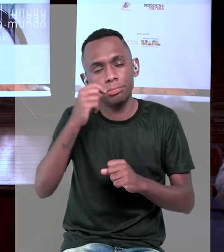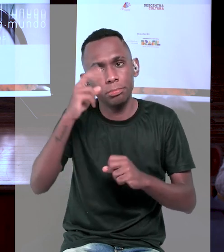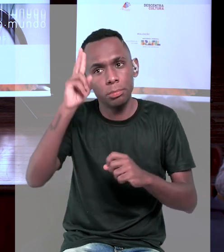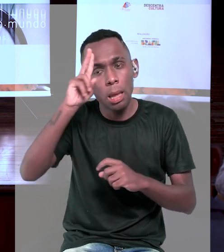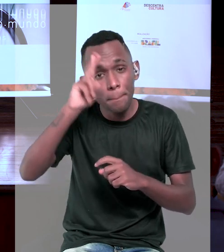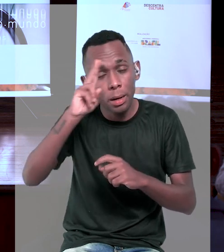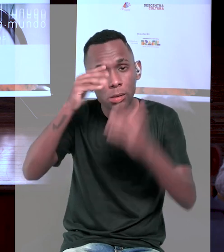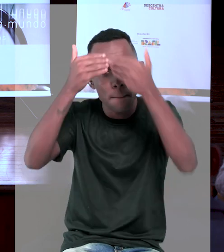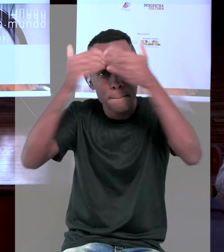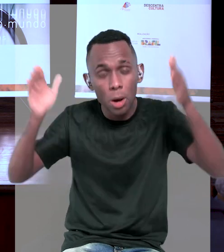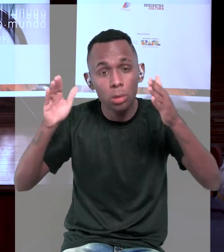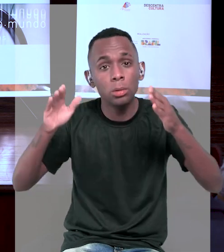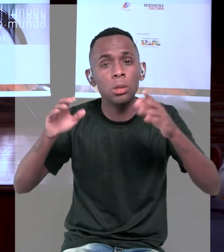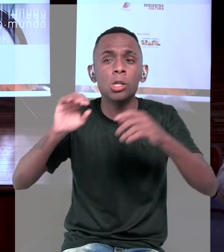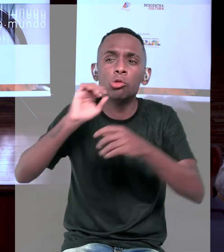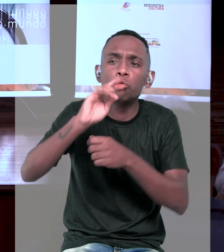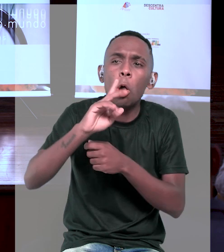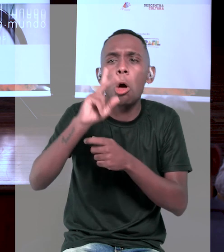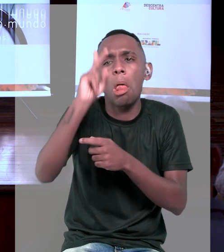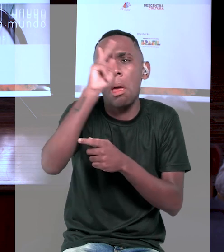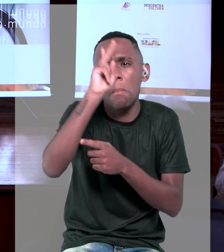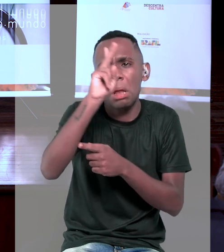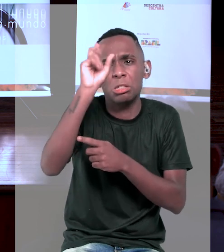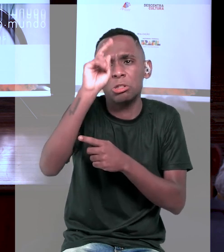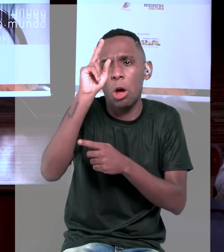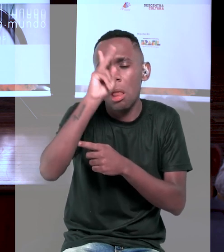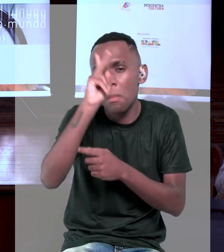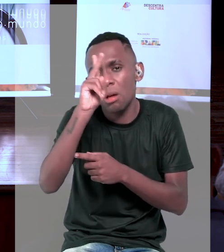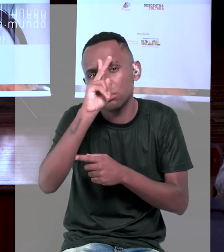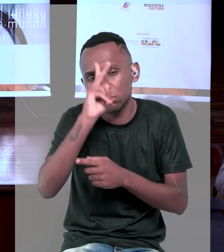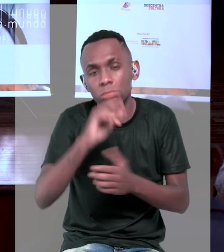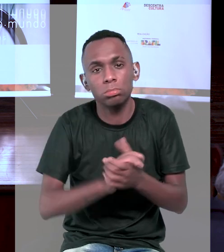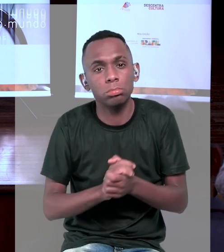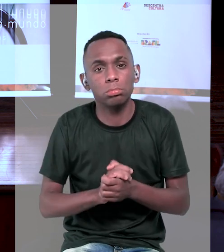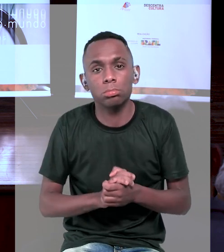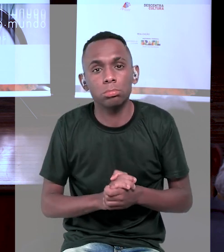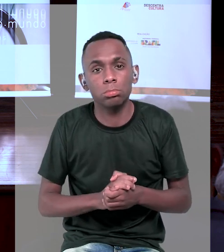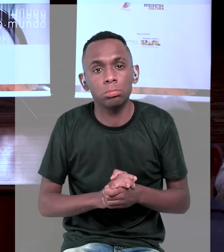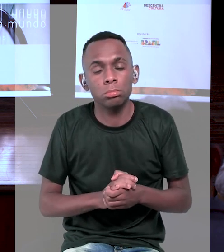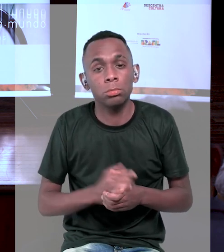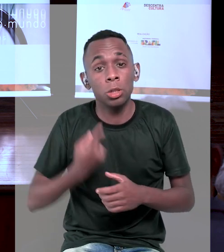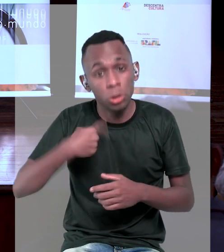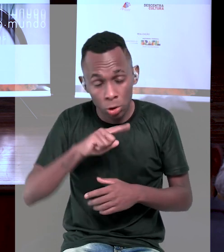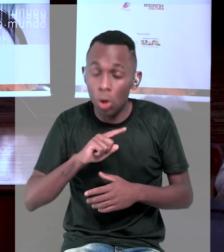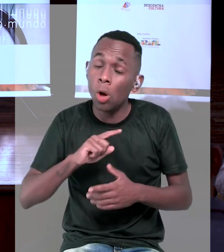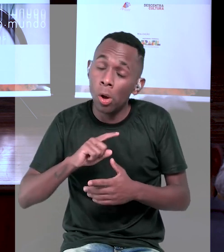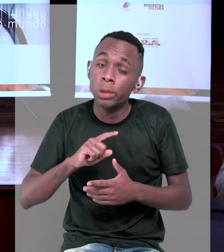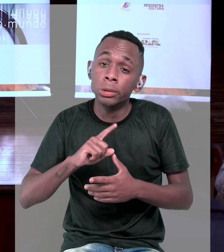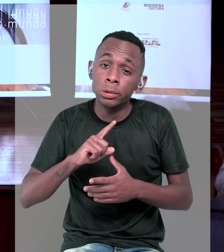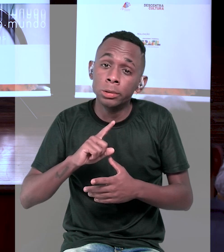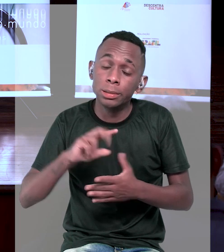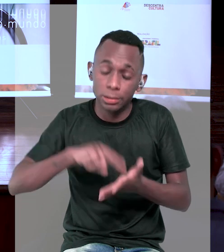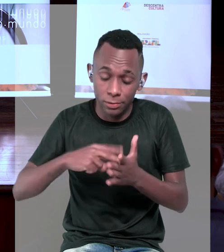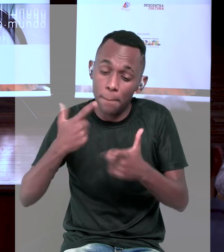a recordação. E isso vai nos dar um problema. Mas não é verdade que